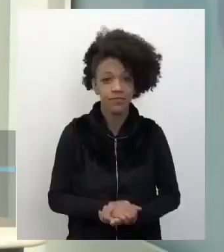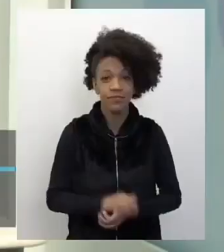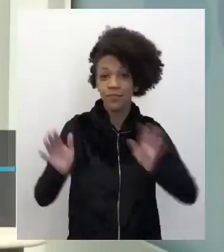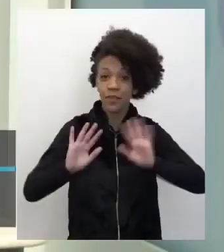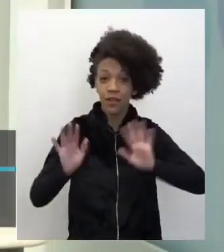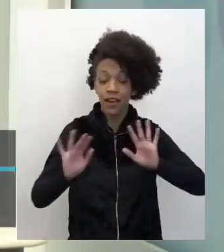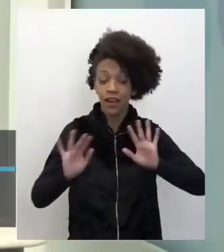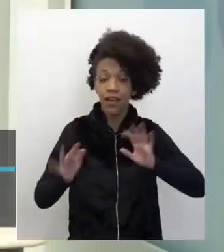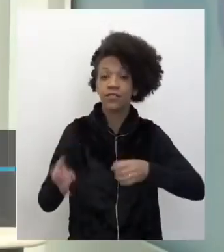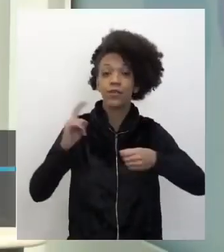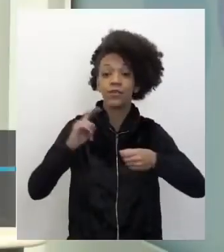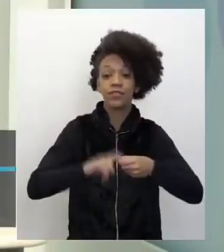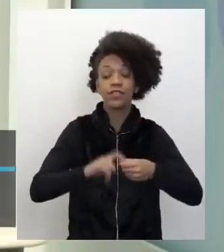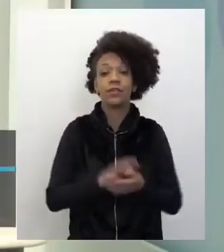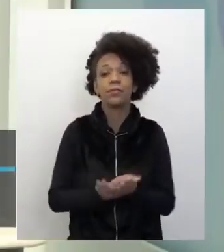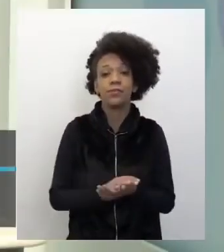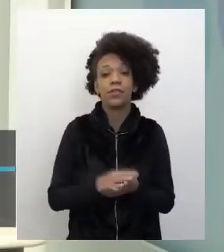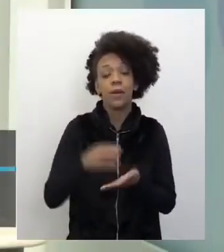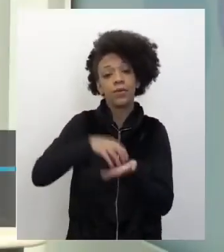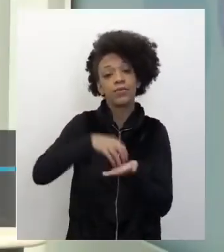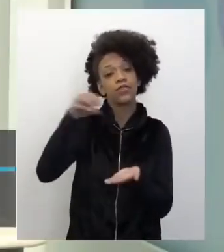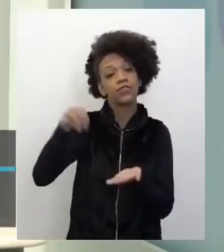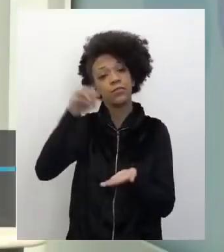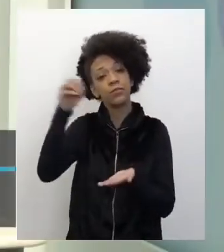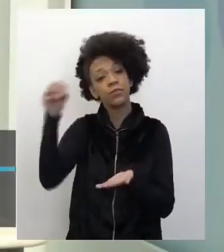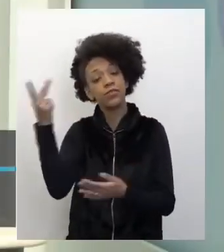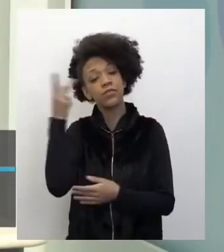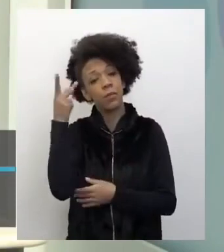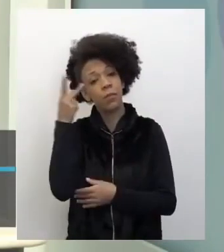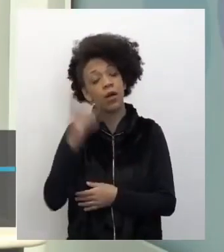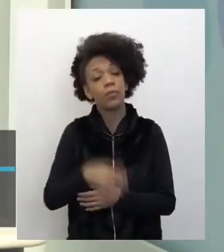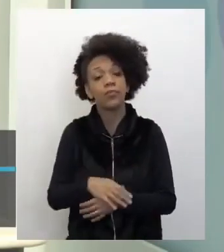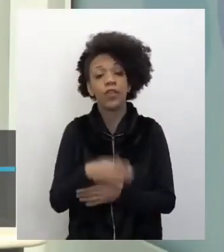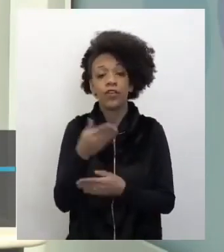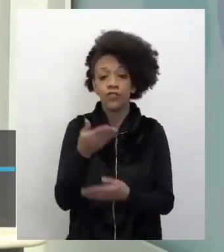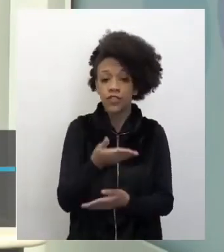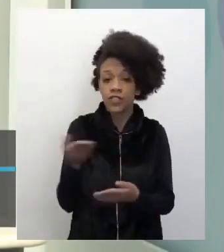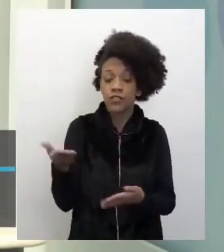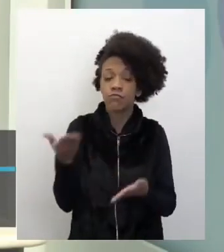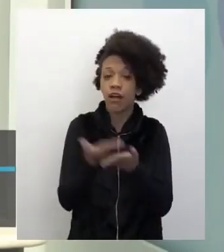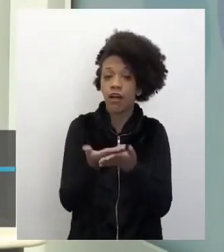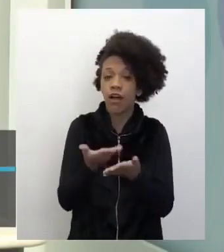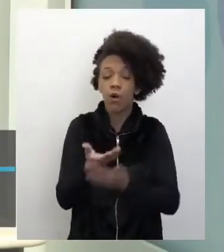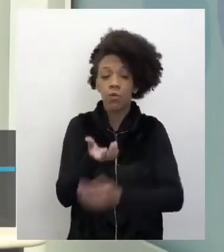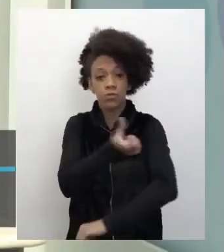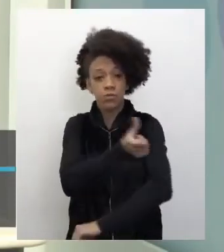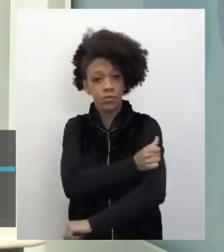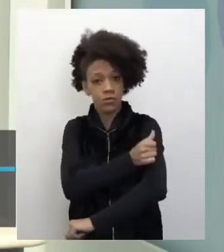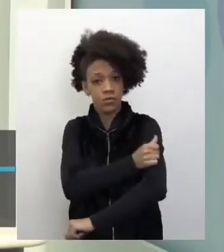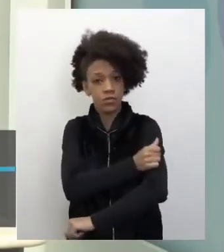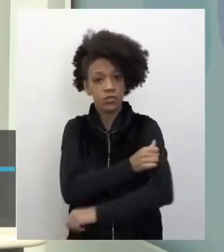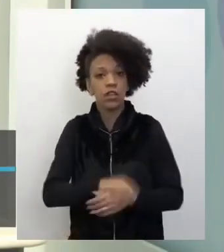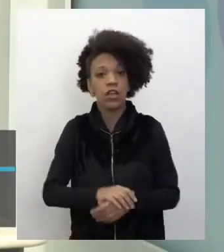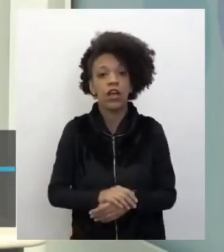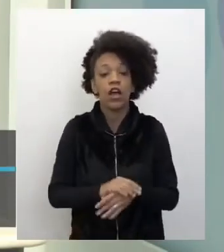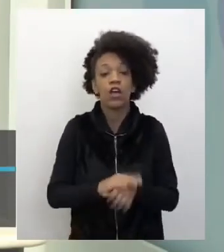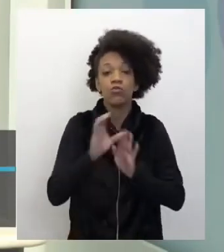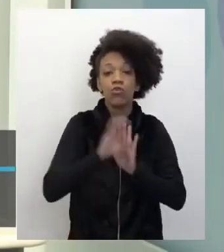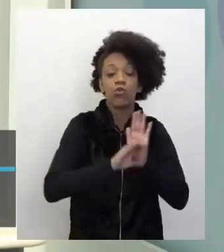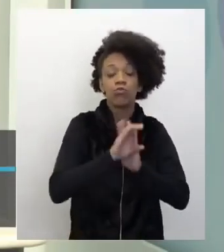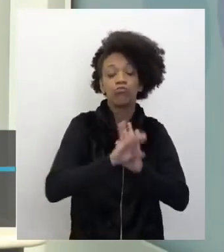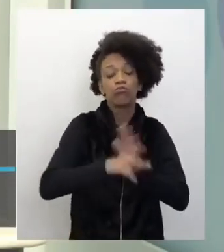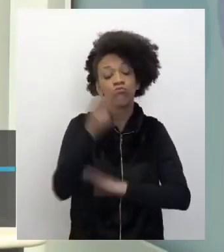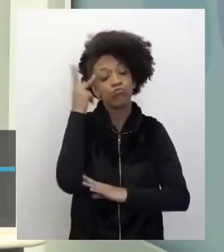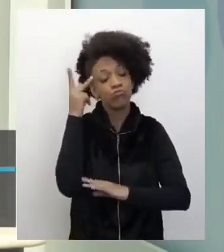Olá, voltamos aqui para o Centro de Mídias de São Paulo. Você está conosco na aula do 6º ano do componente curricular de